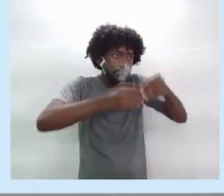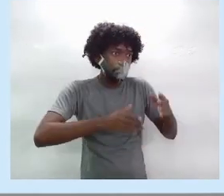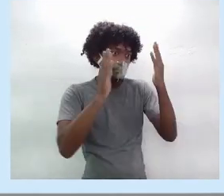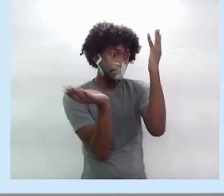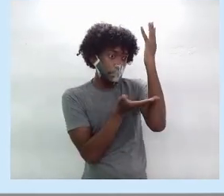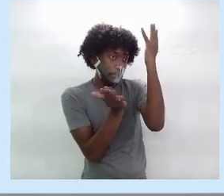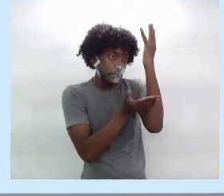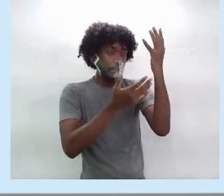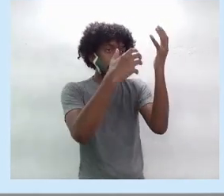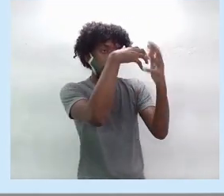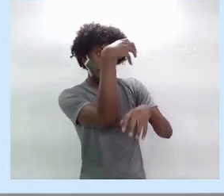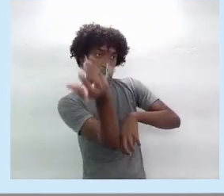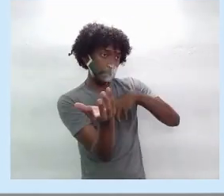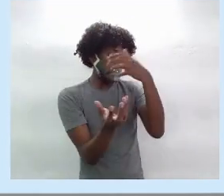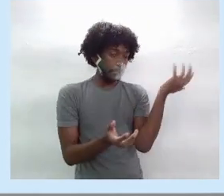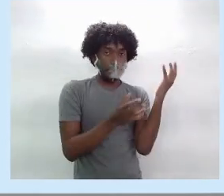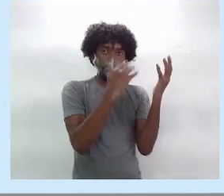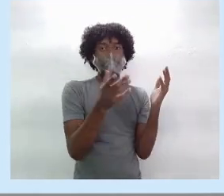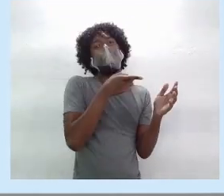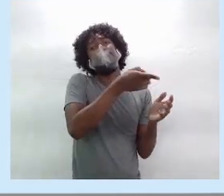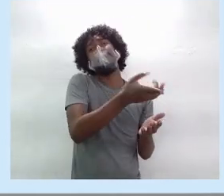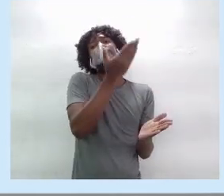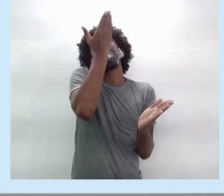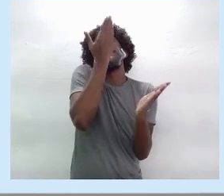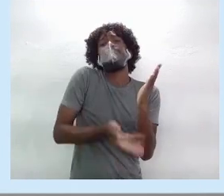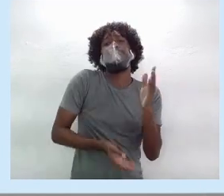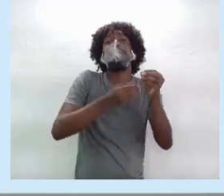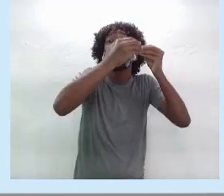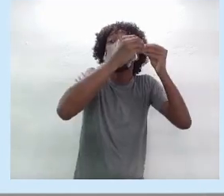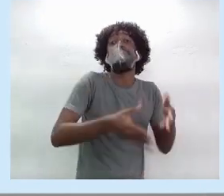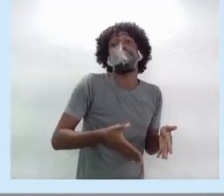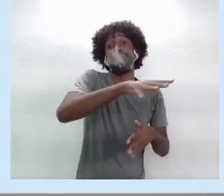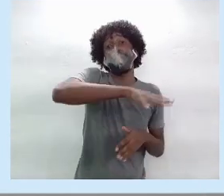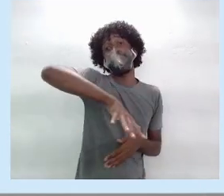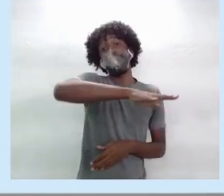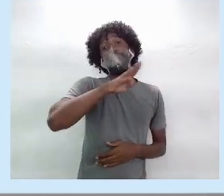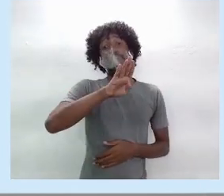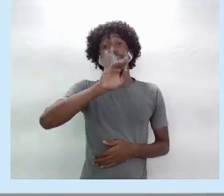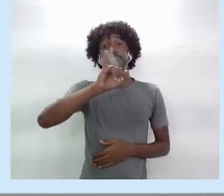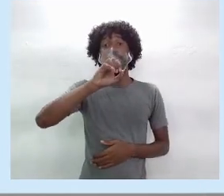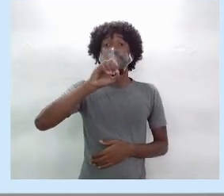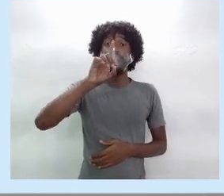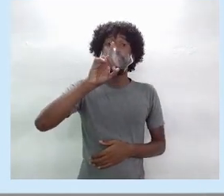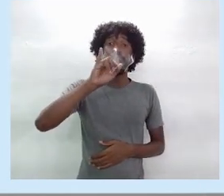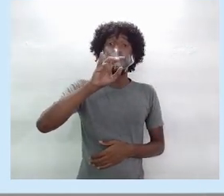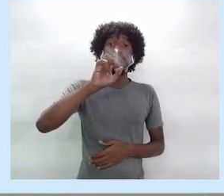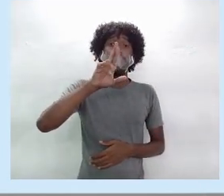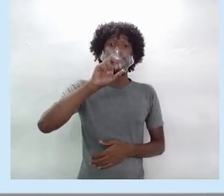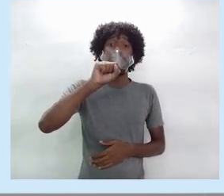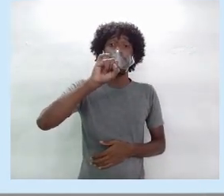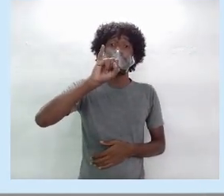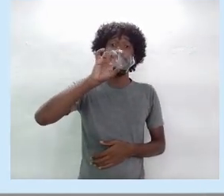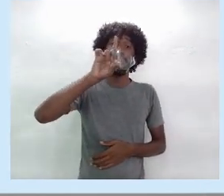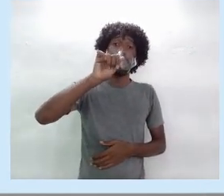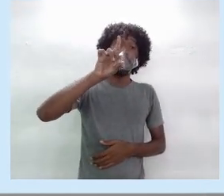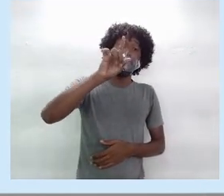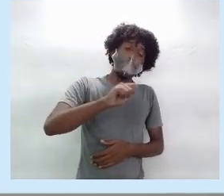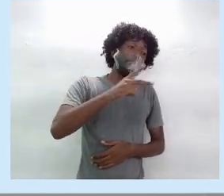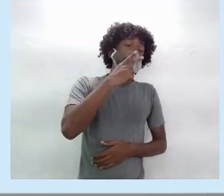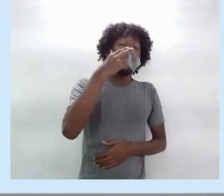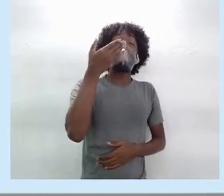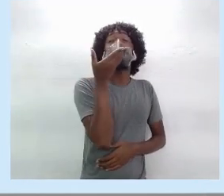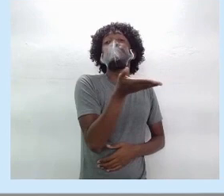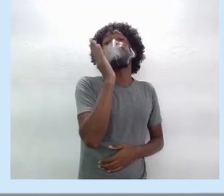habitat, existe aí uma perda de biodiversidade e essas espécies elas acabam